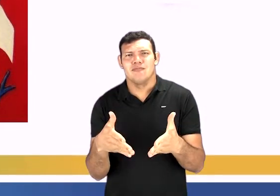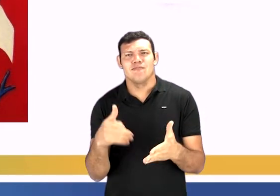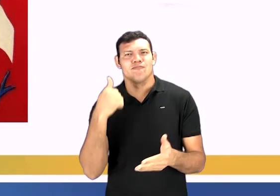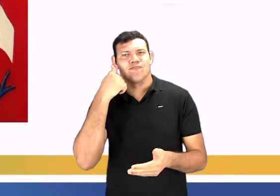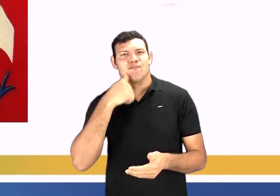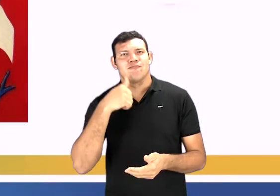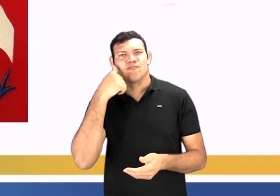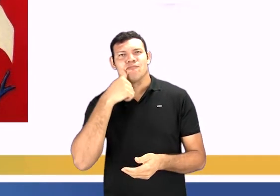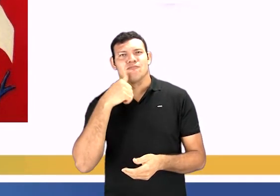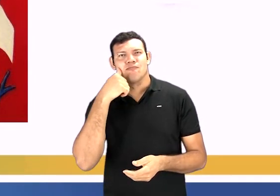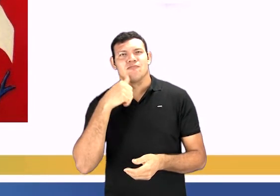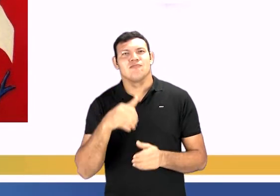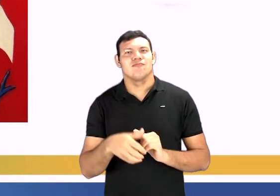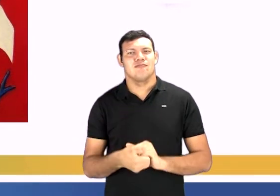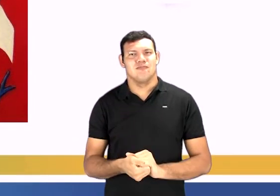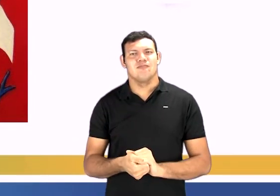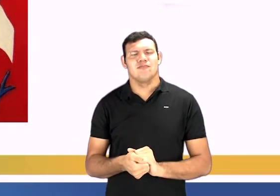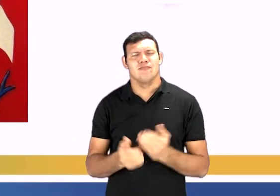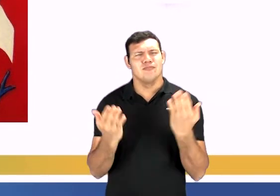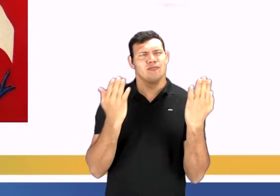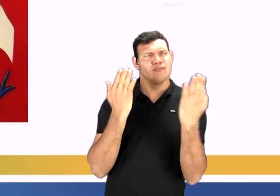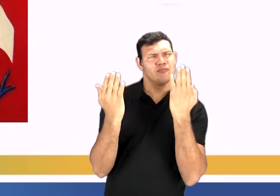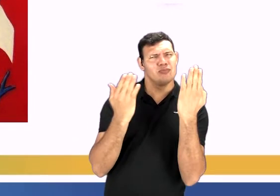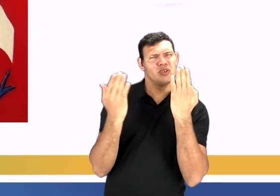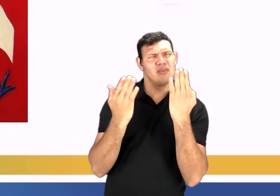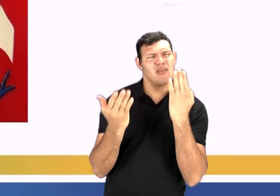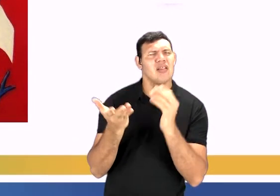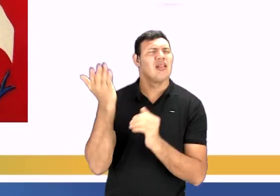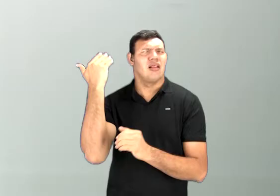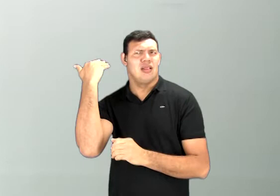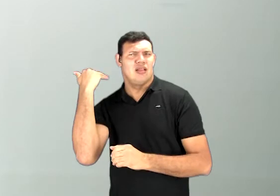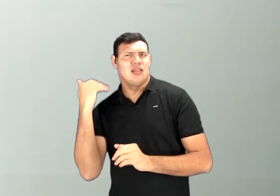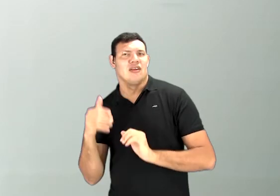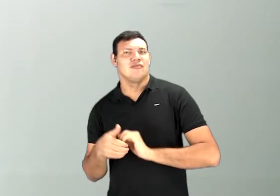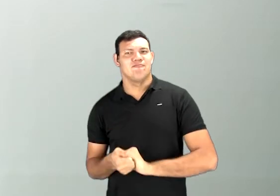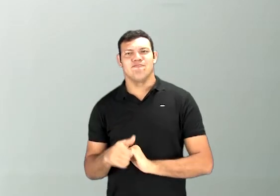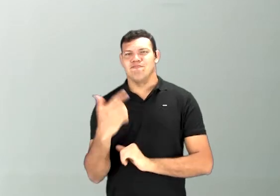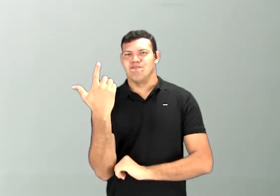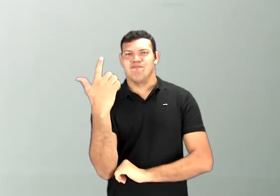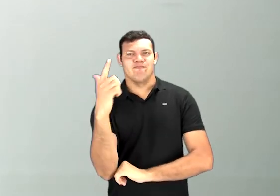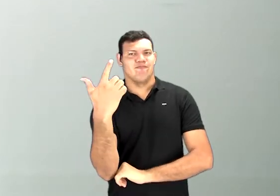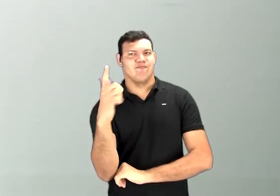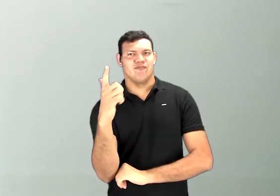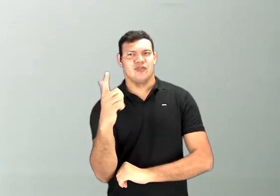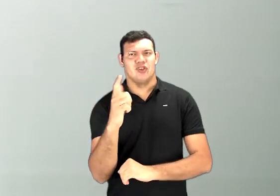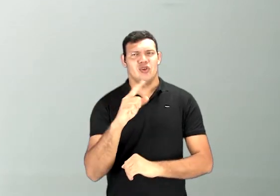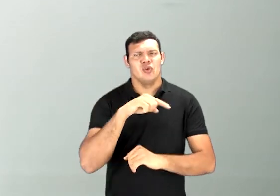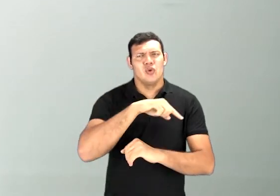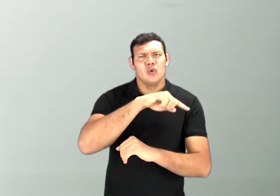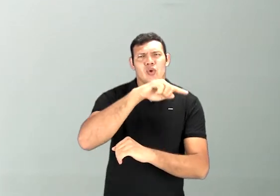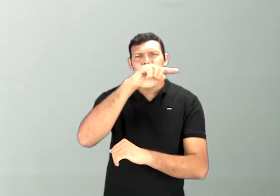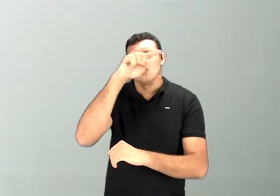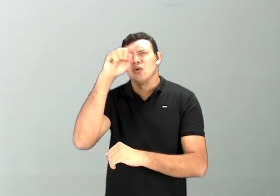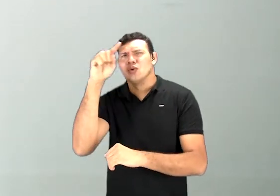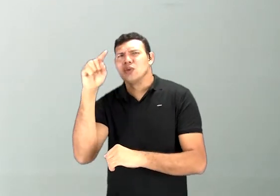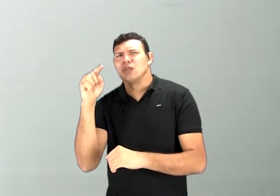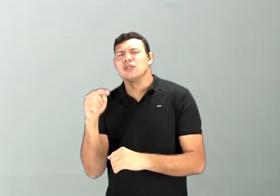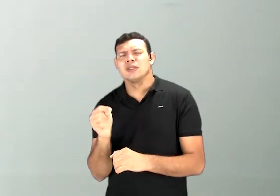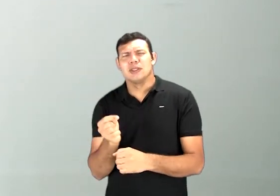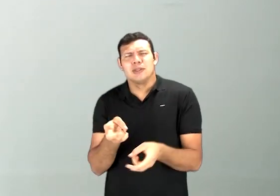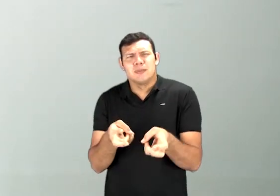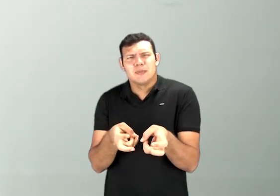cantinho que, se a gente for comparar com a arte que era feita anteriormente, ela não tem contornos muito bem definidos, mas nós